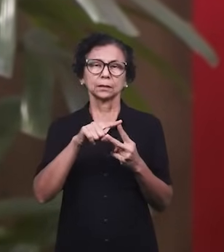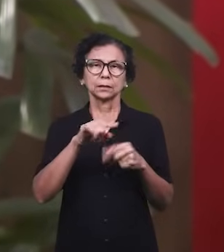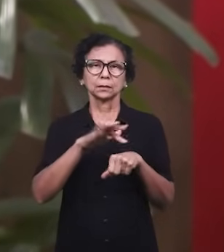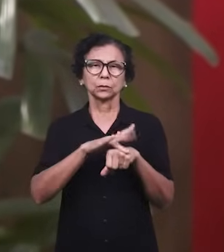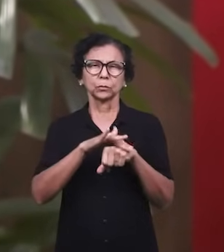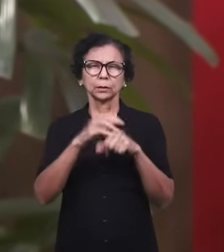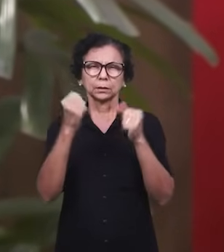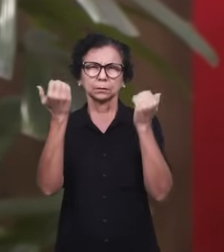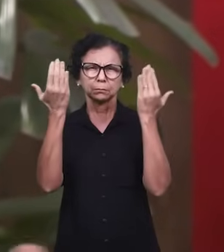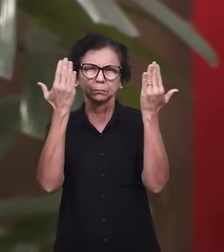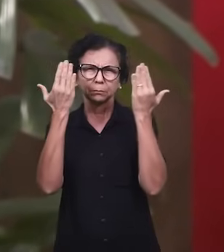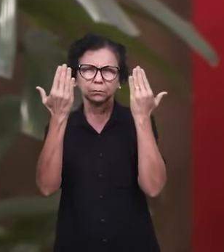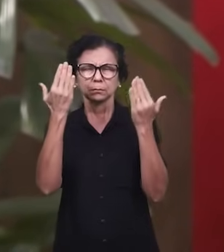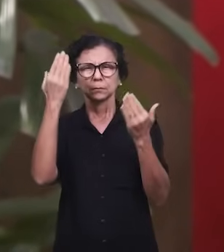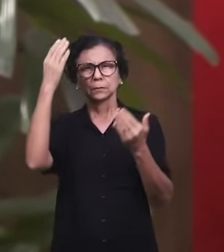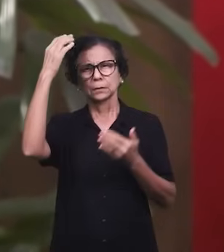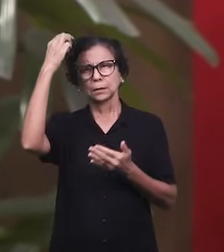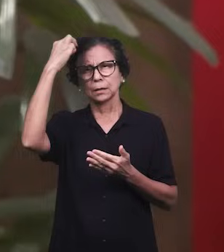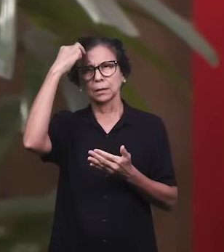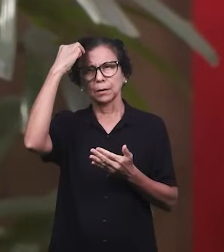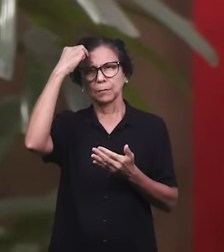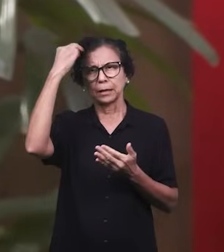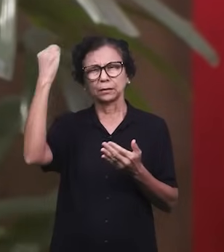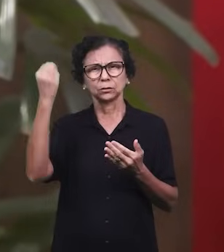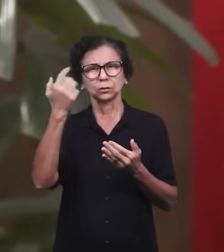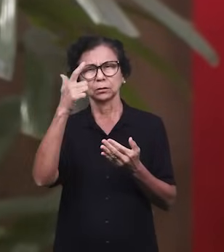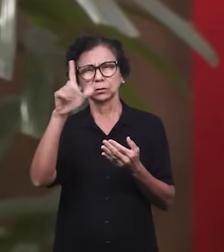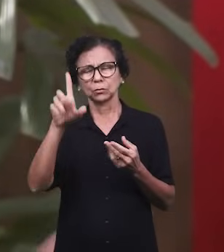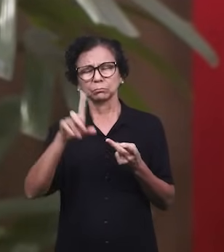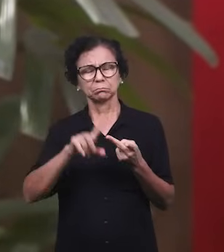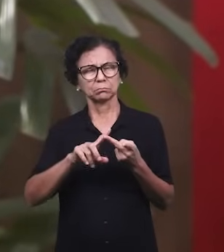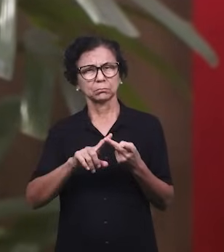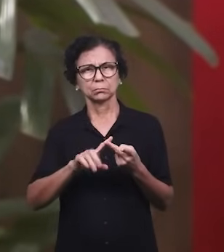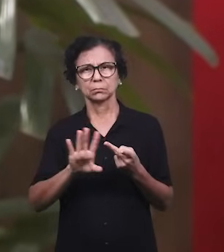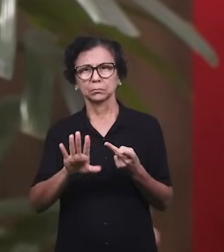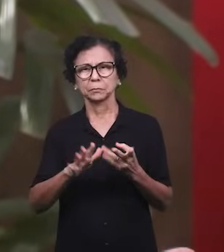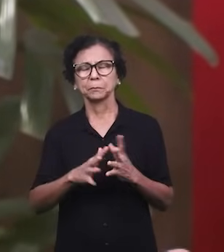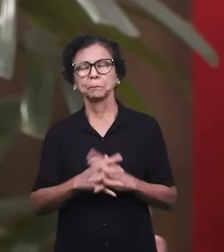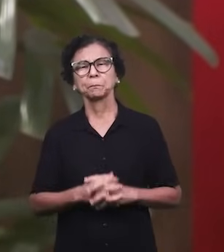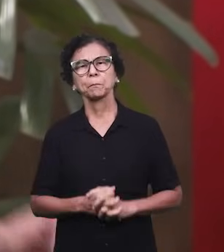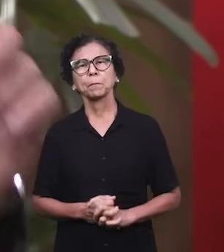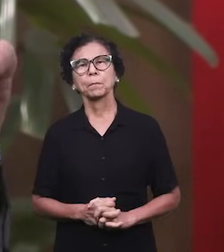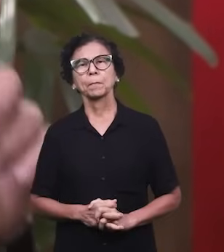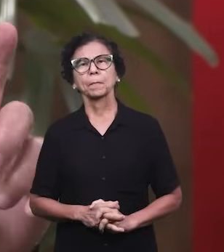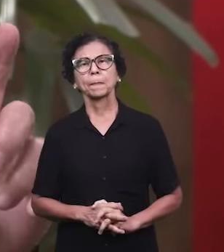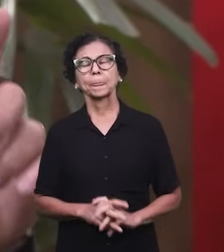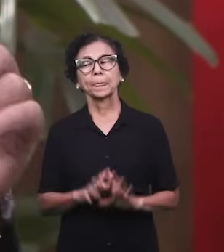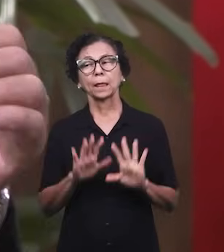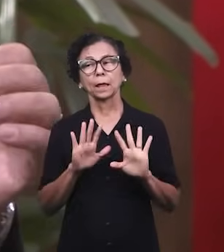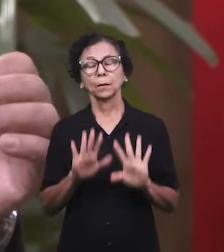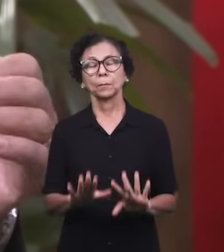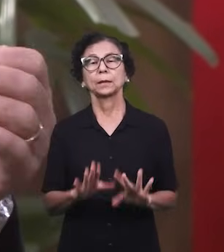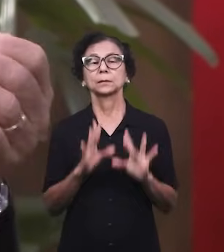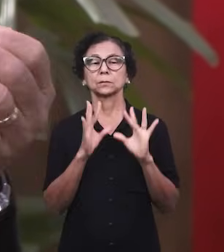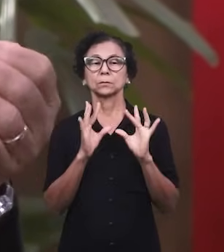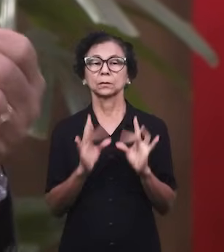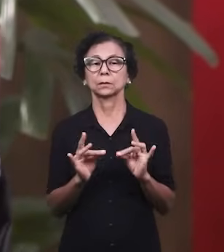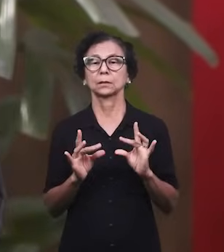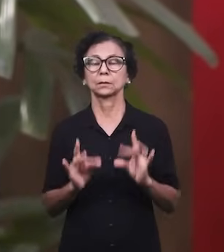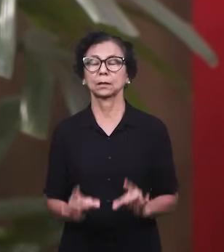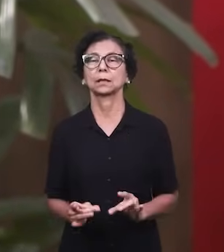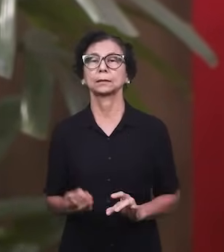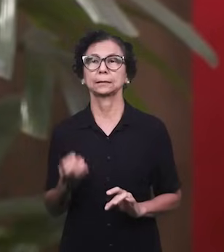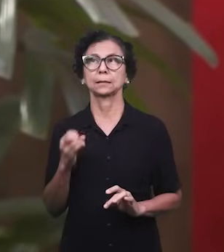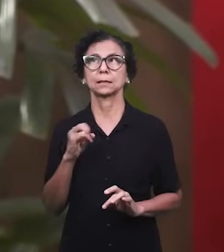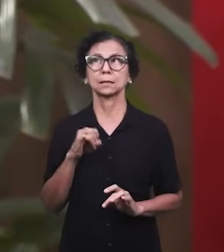o que é um outro tipo de manifestação que nós não vamos abordar isso aqui. Mas existe sim. Agora, tem um detalhe. Mesmo